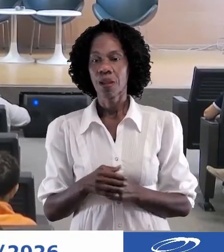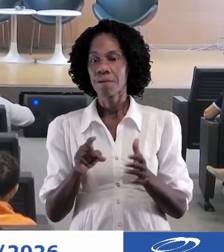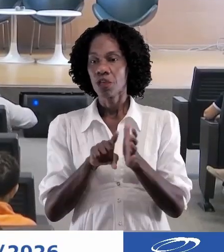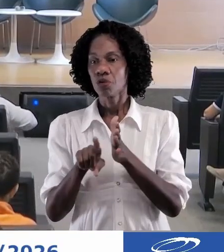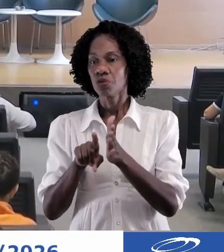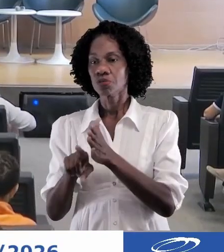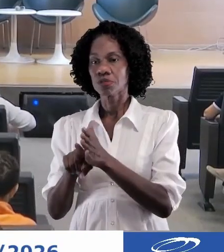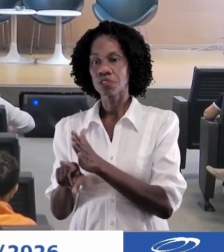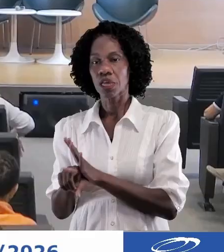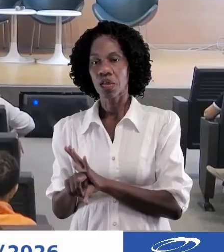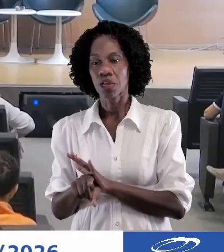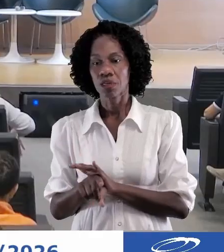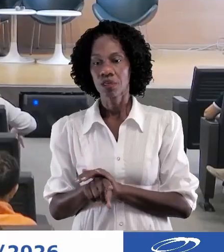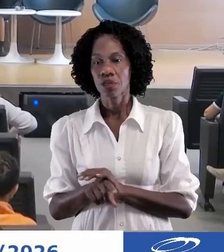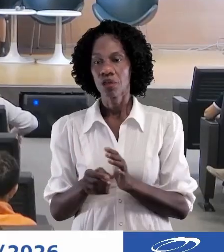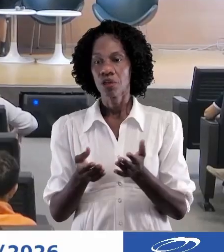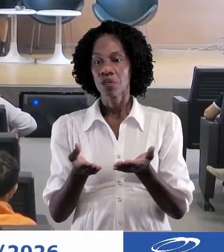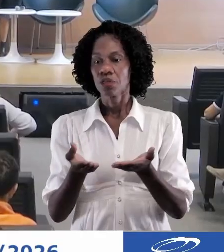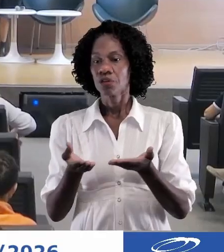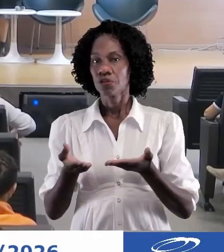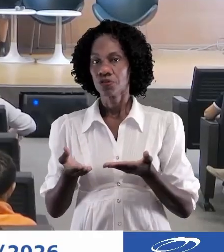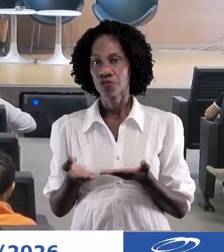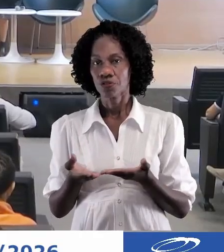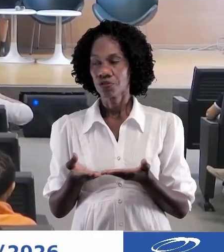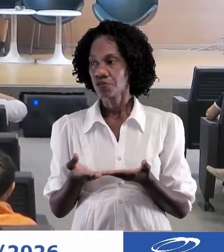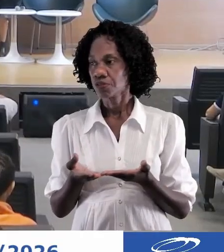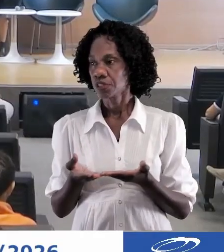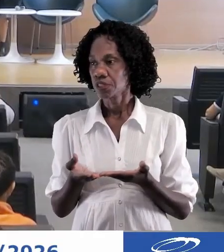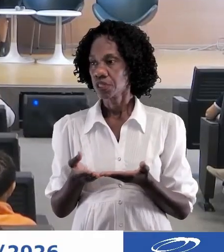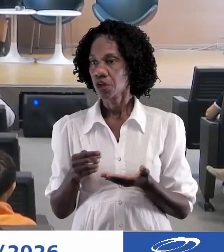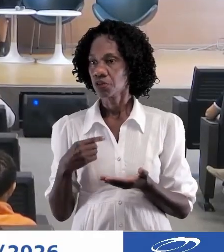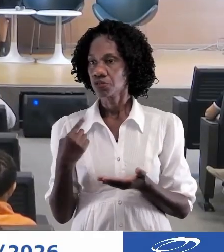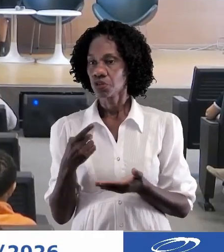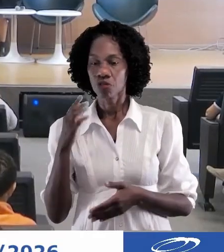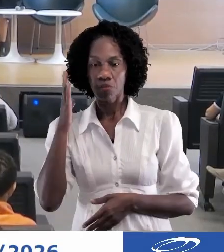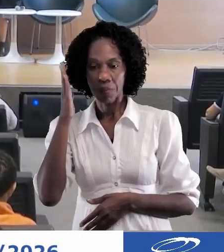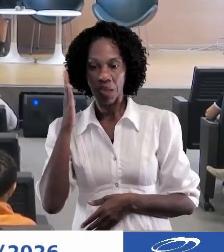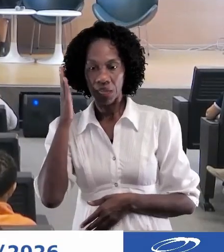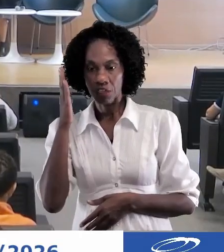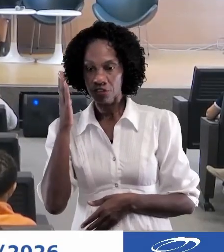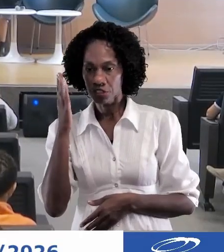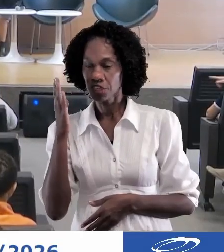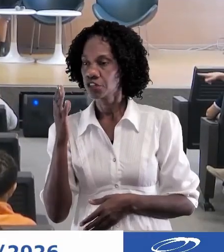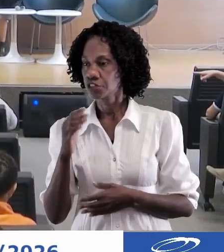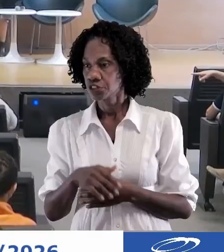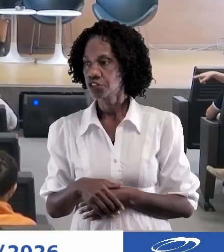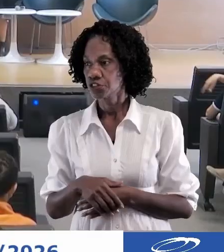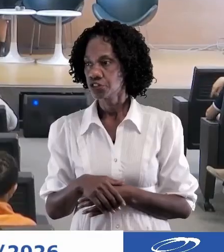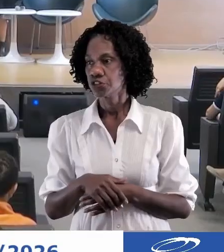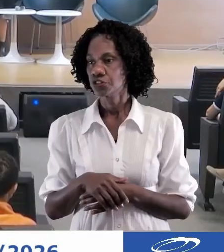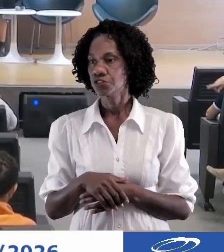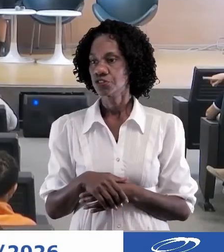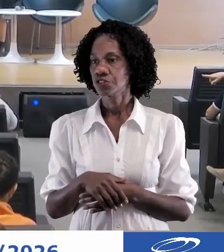Gostaria de chamar ao vivo os nossos palestrantes convidados, o Dr. Nelson e o Dr. Matt Spill, eles estão